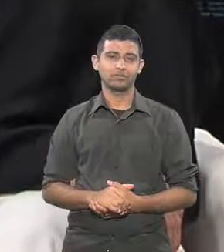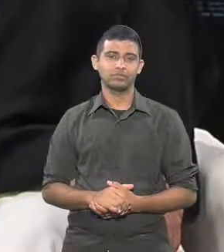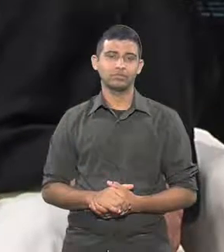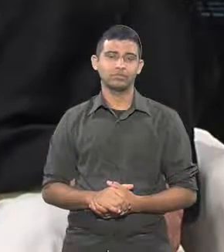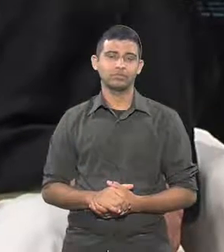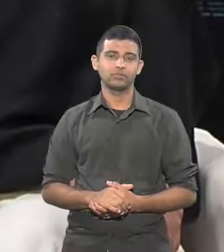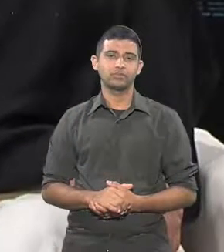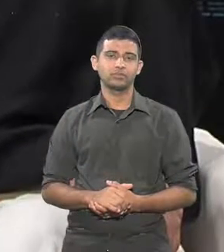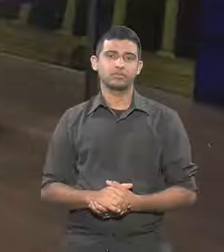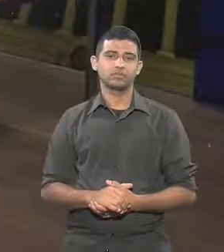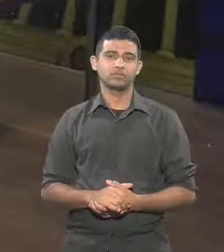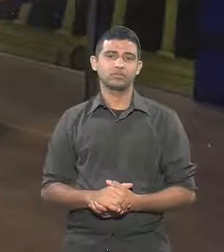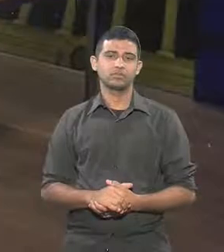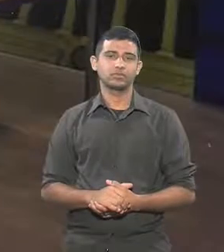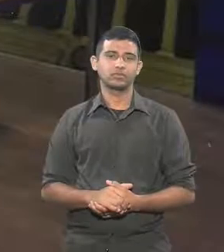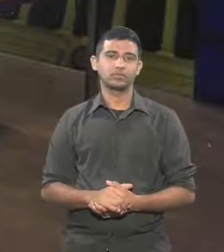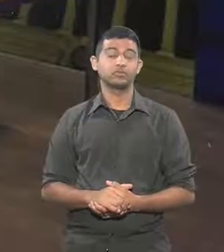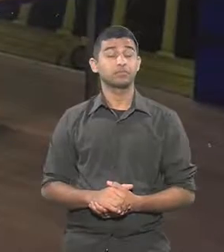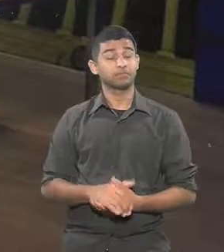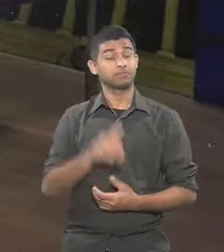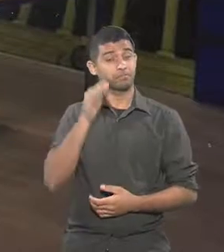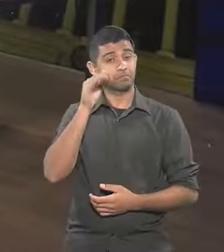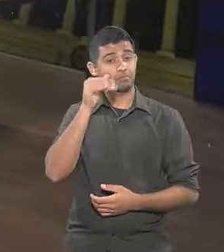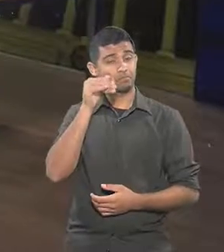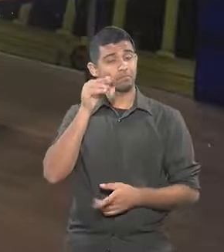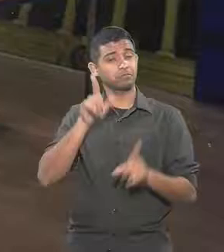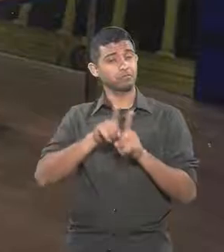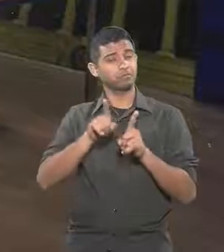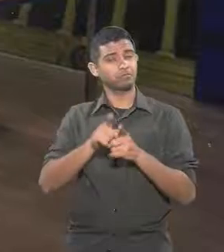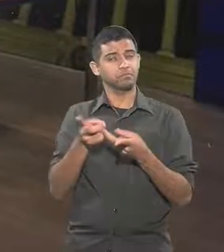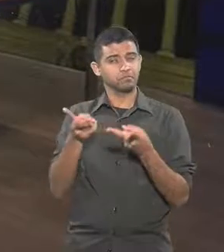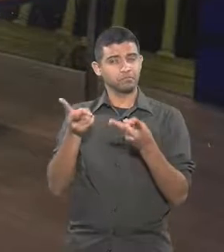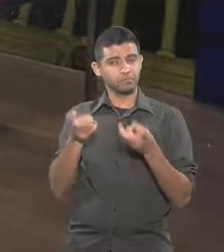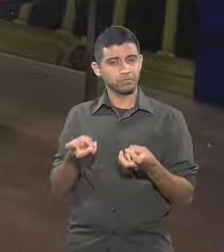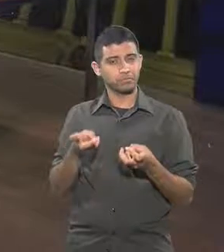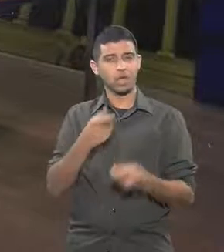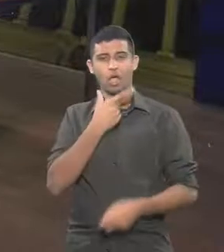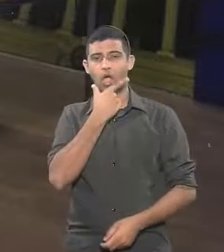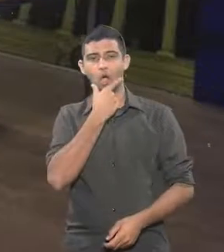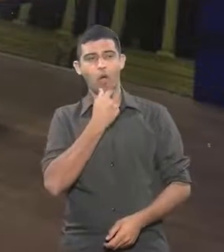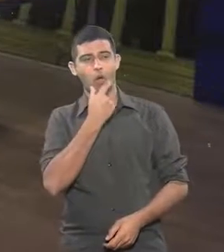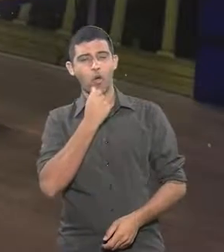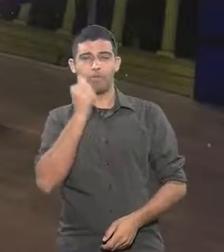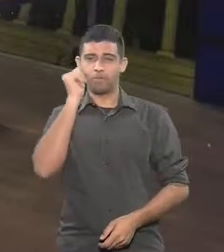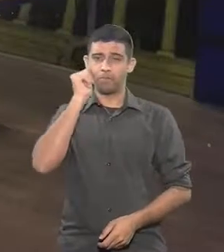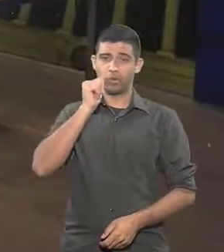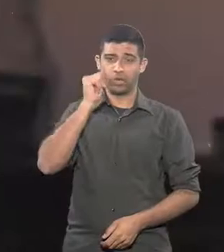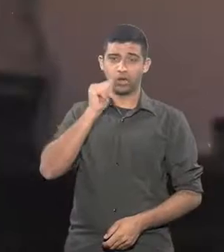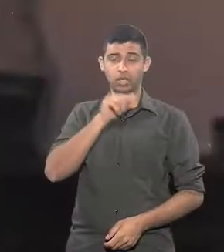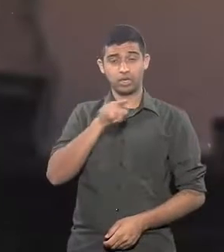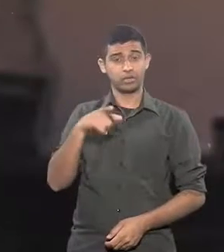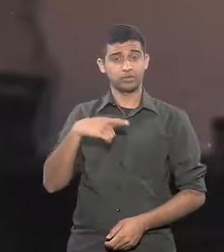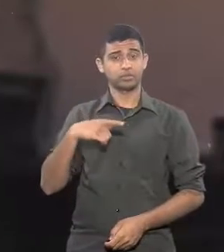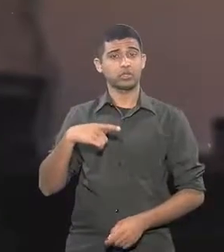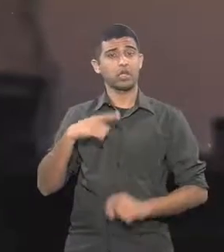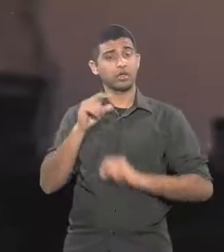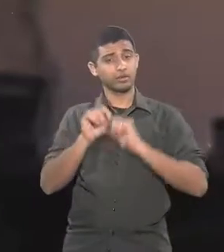café da manhã, né? E algumas curiosidades que você observa. Por exemplo, tanto os homens quanto as mulheres, eles têm